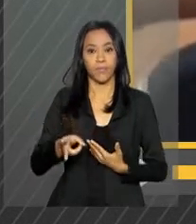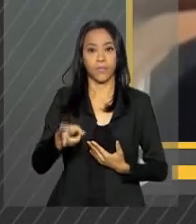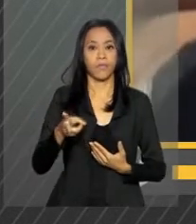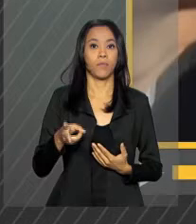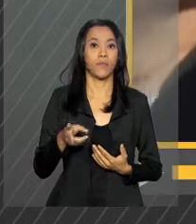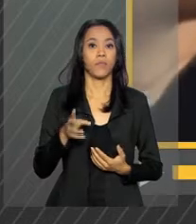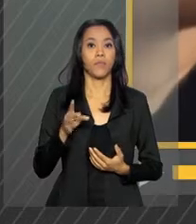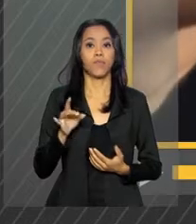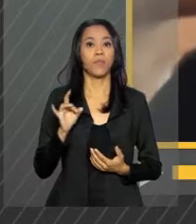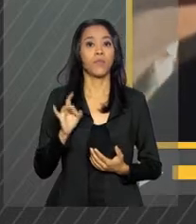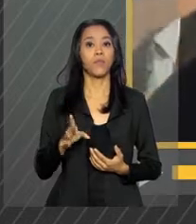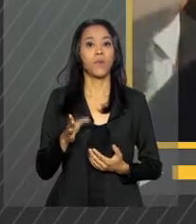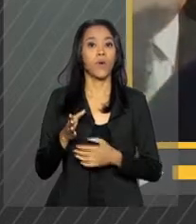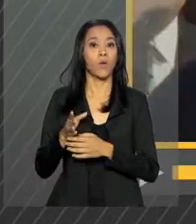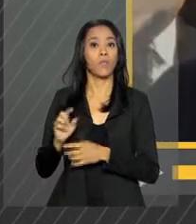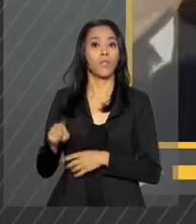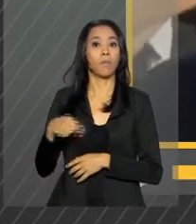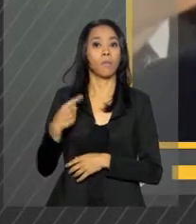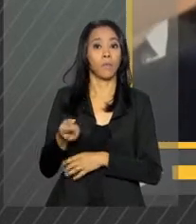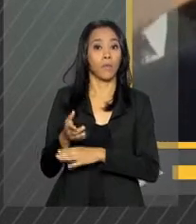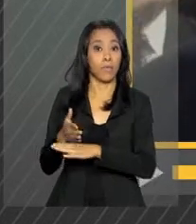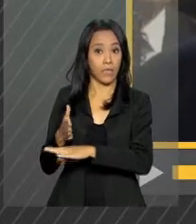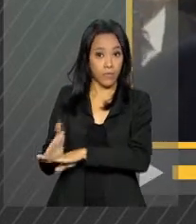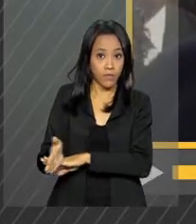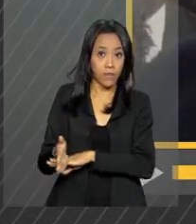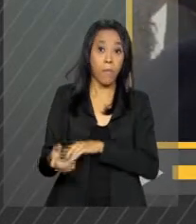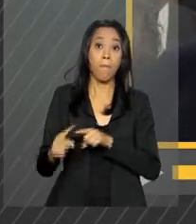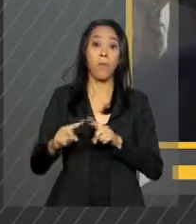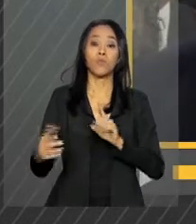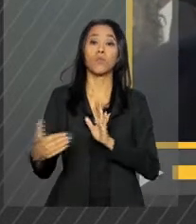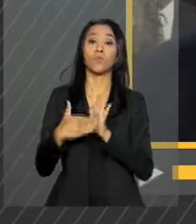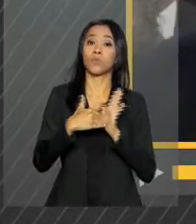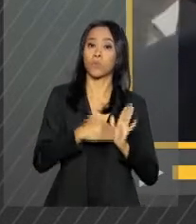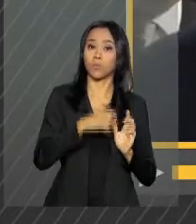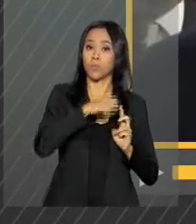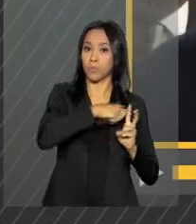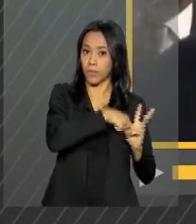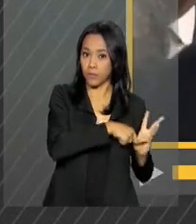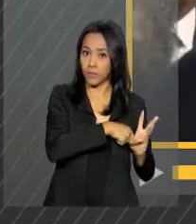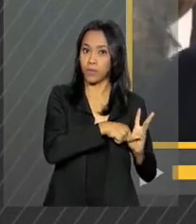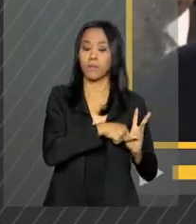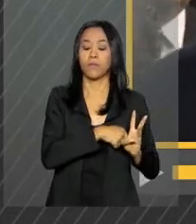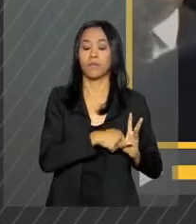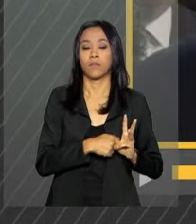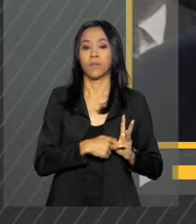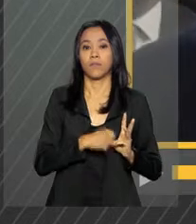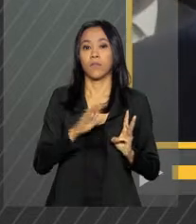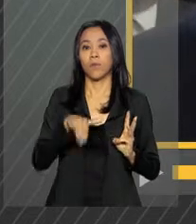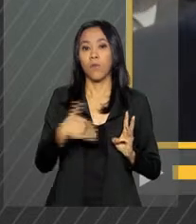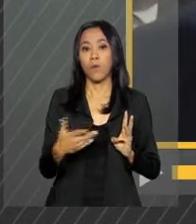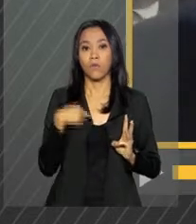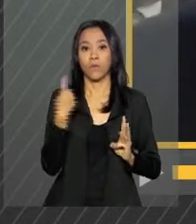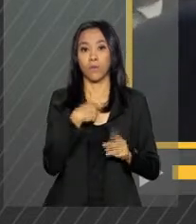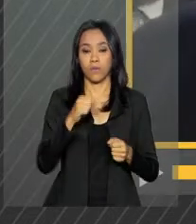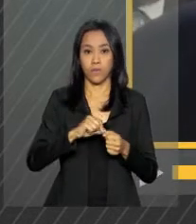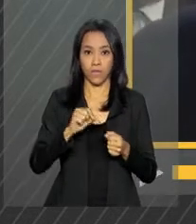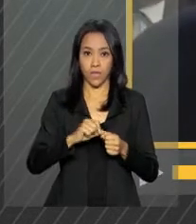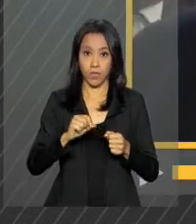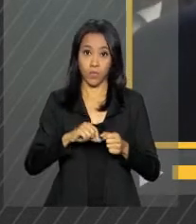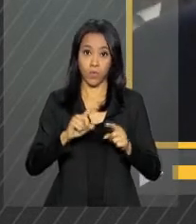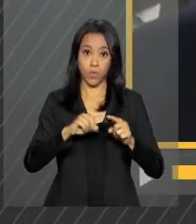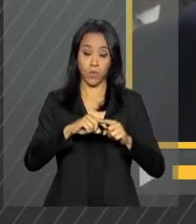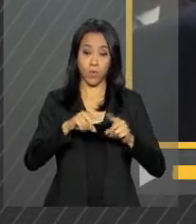apenas após a intervenção, mas nos últimos meses, quando fizemos todo um projeto